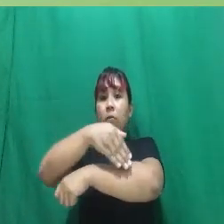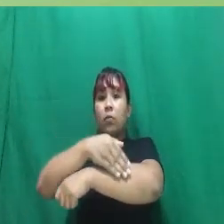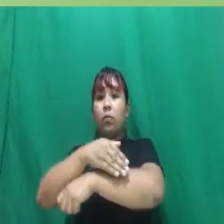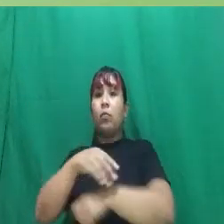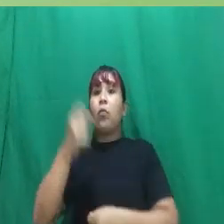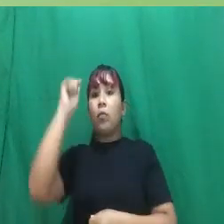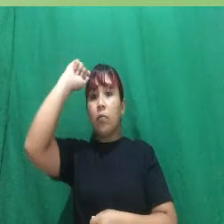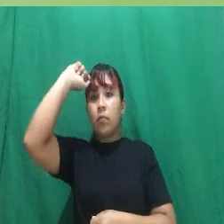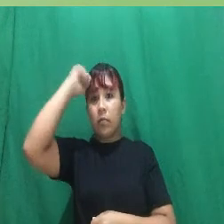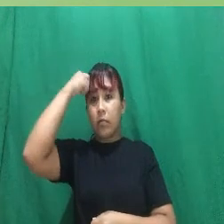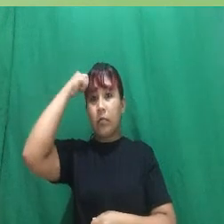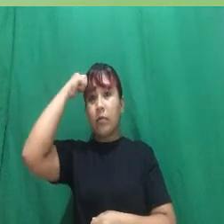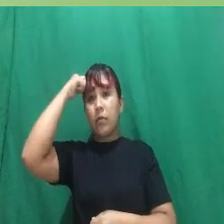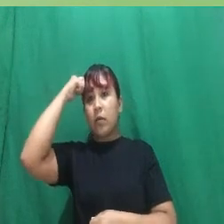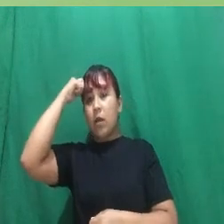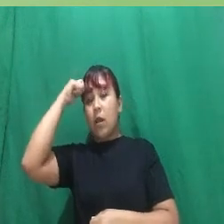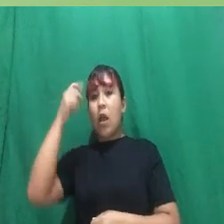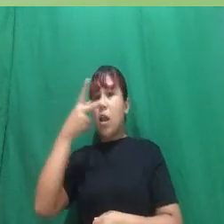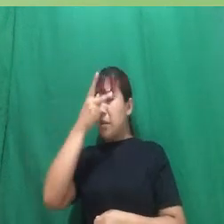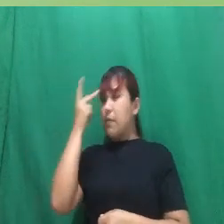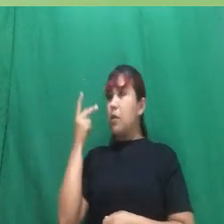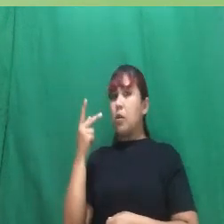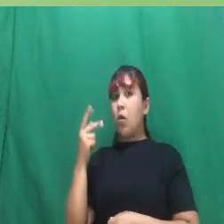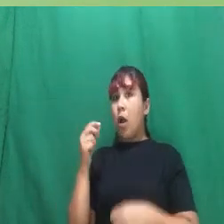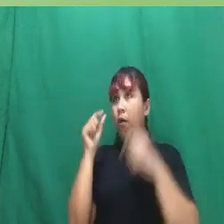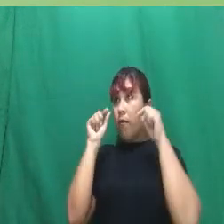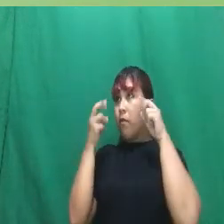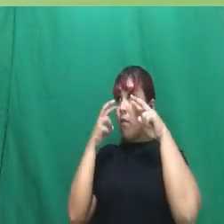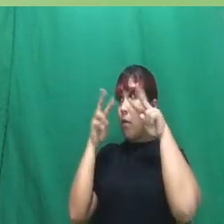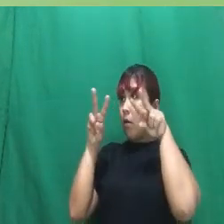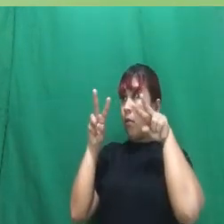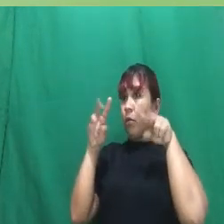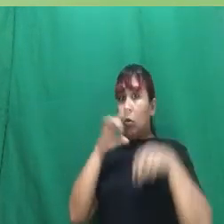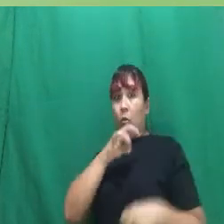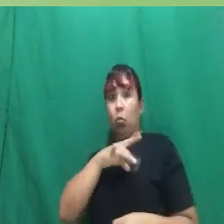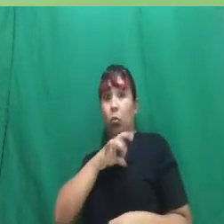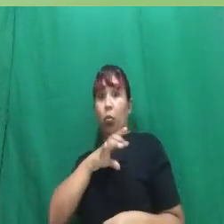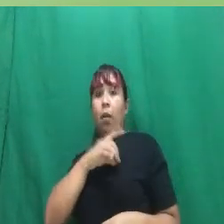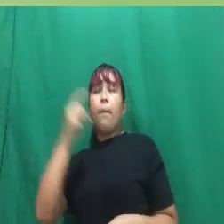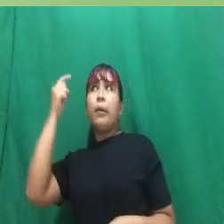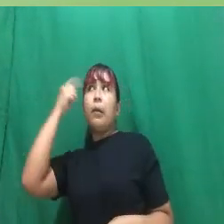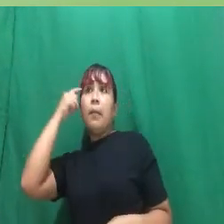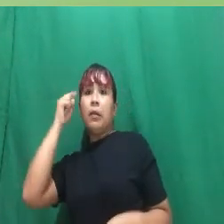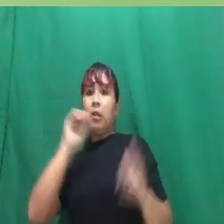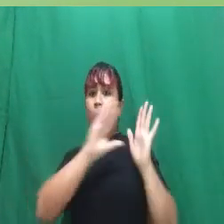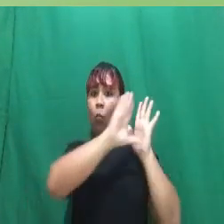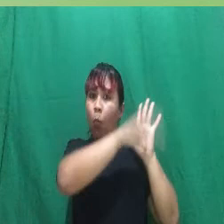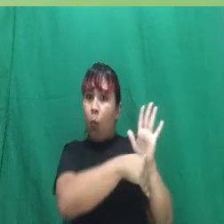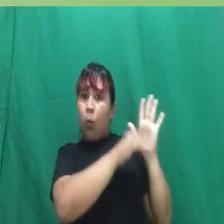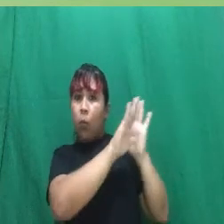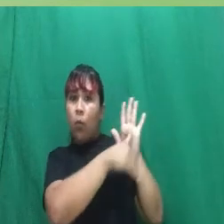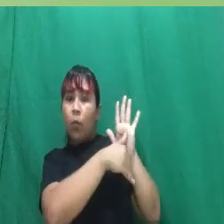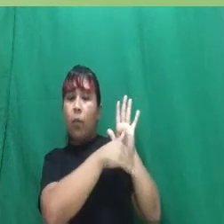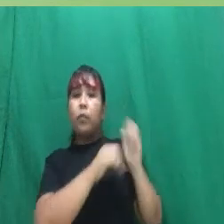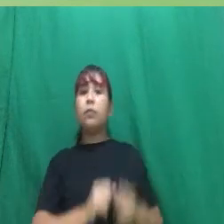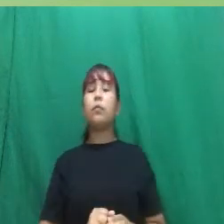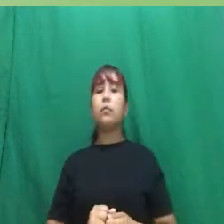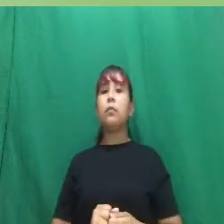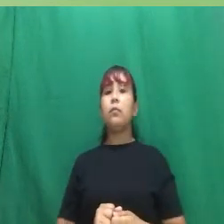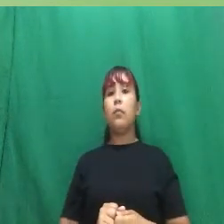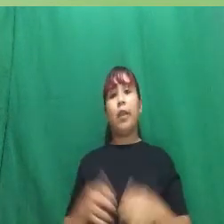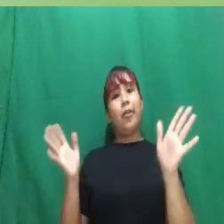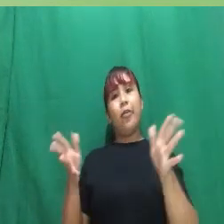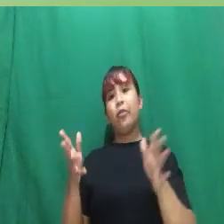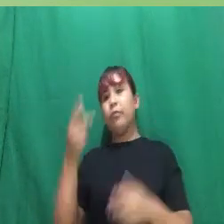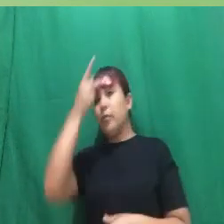Então, isso é algo construído, é o racismo histórico. E uma das formas de nós desconstruirmos tudo